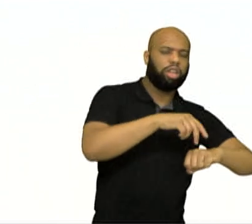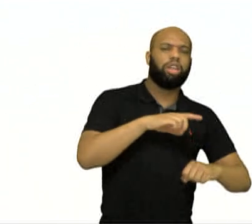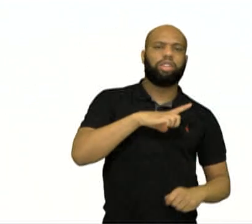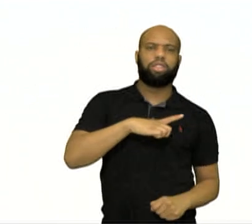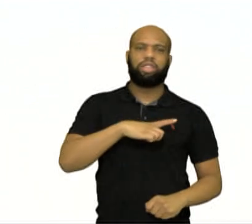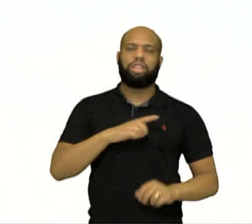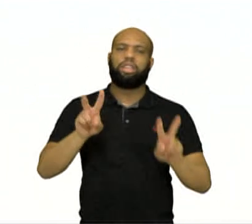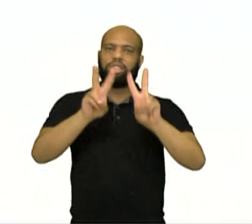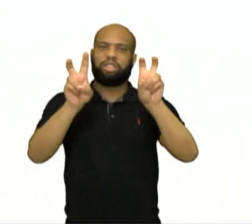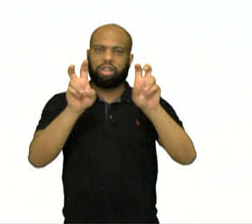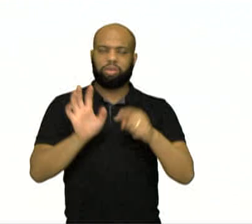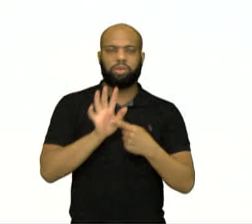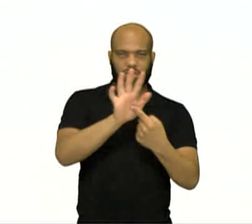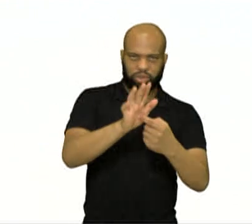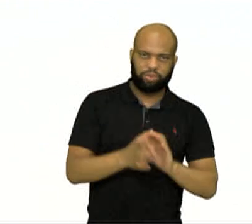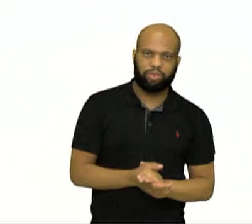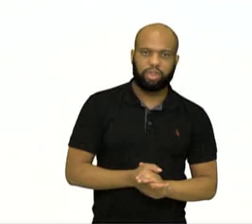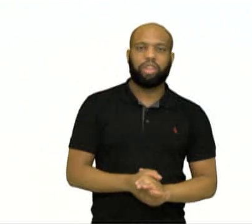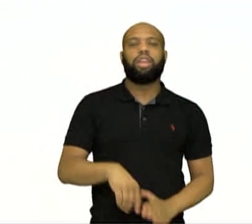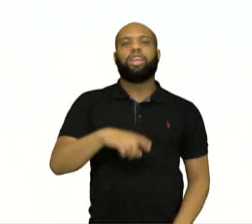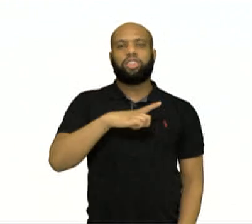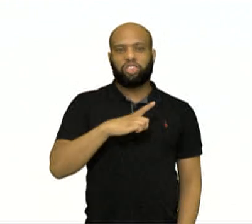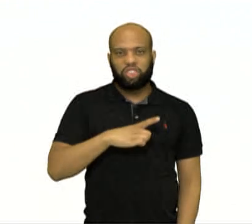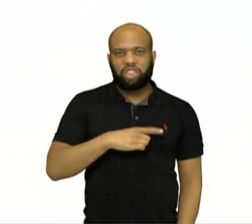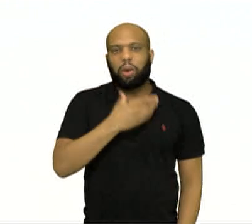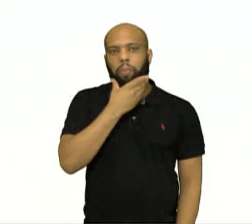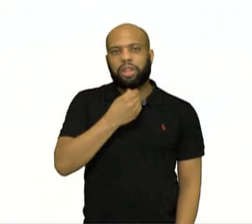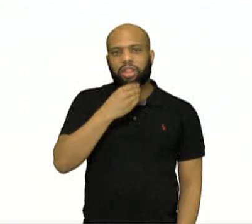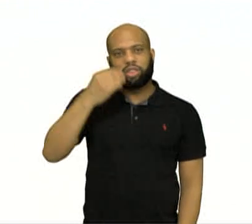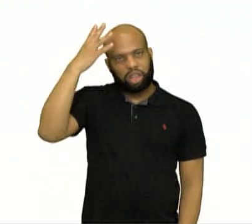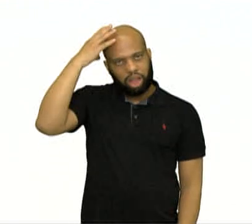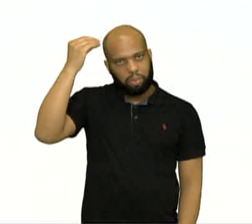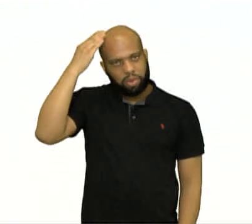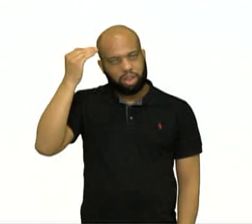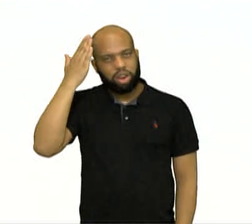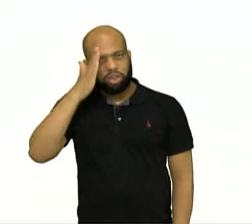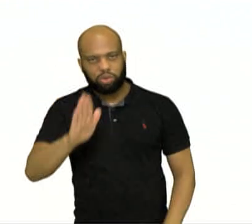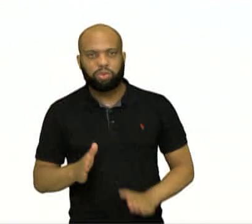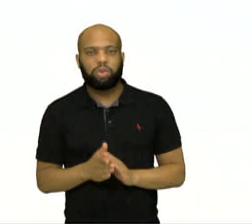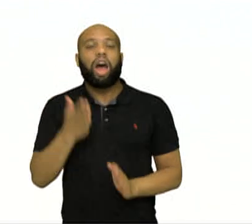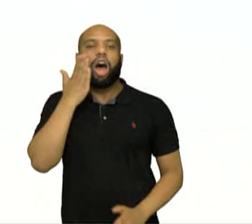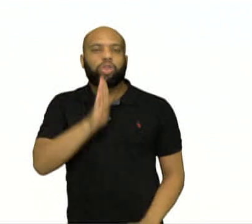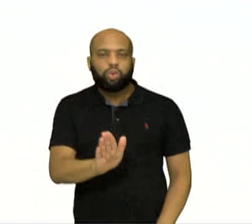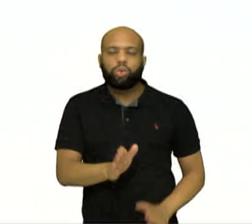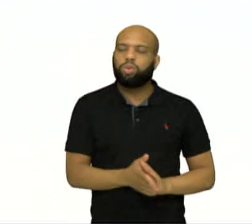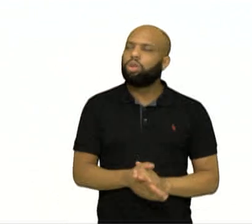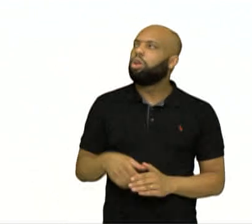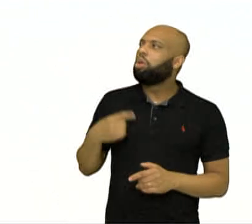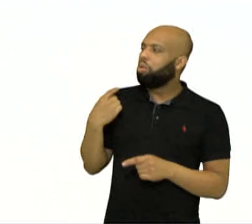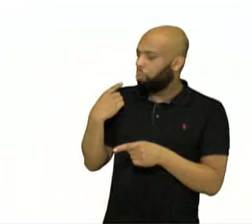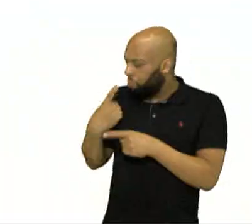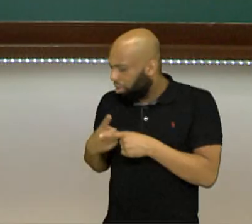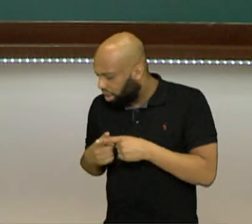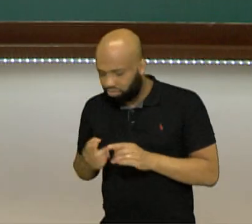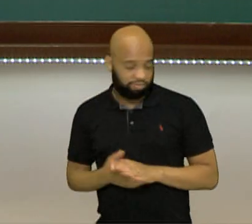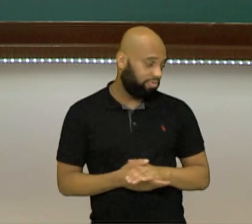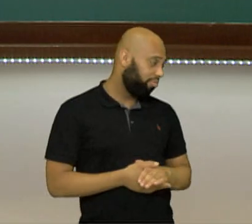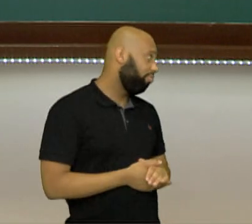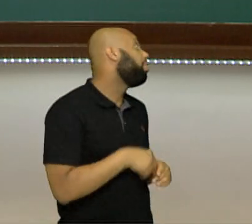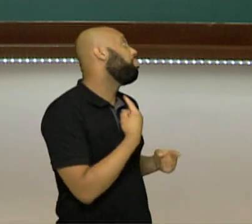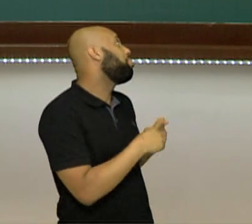apresentada. Lembra do Armandinho lá do início? Quando ele falou, e por quê? Por que não?